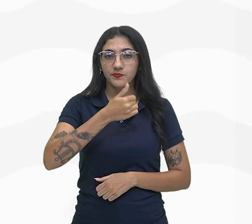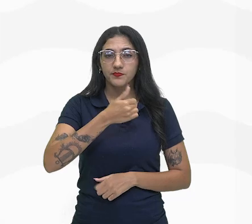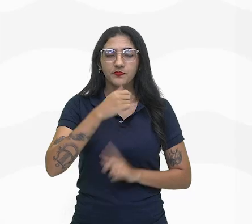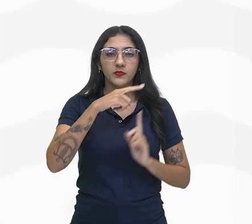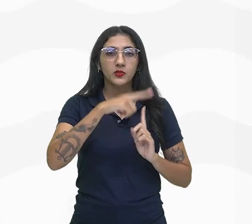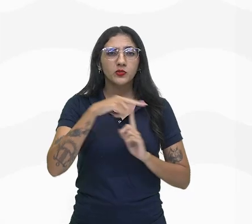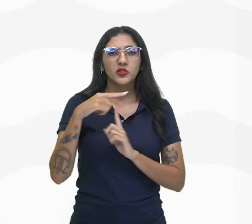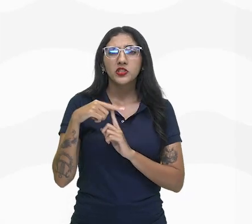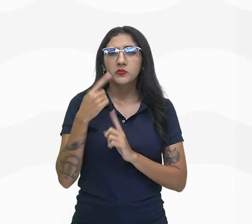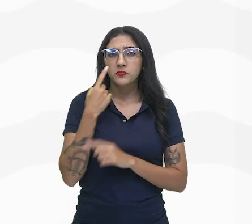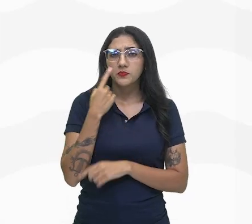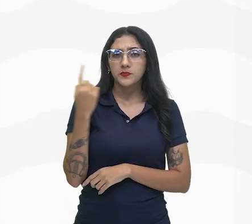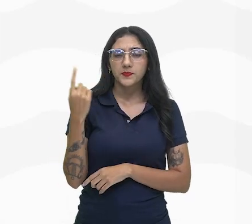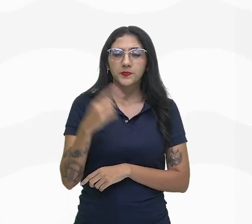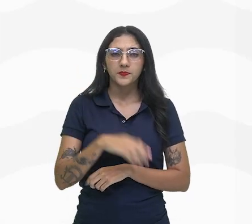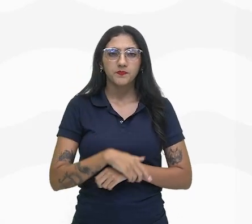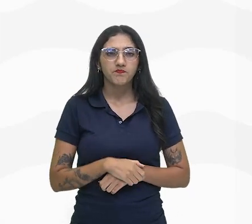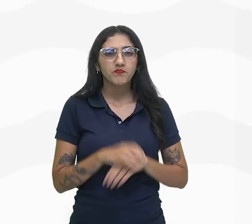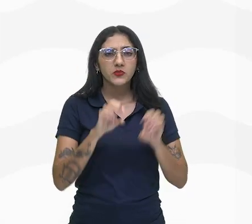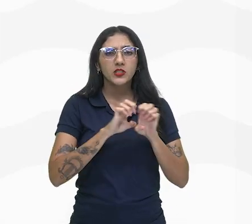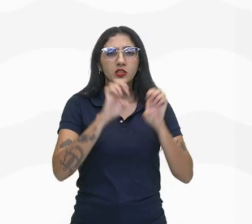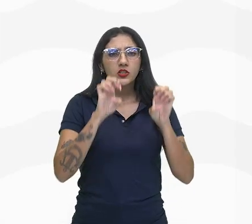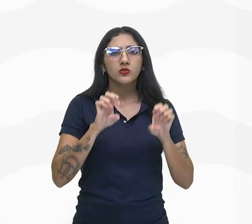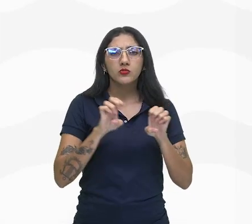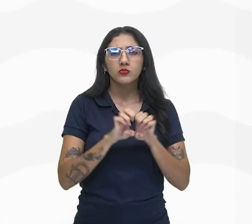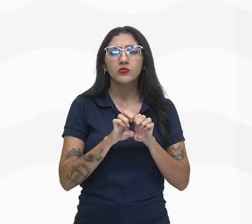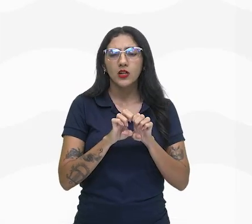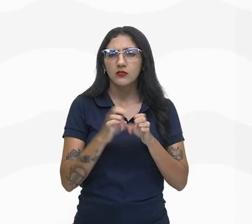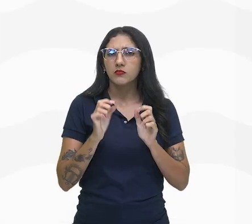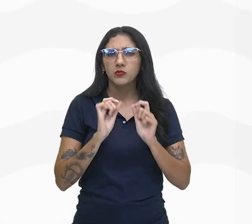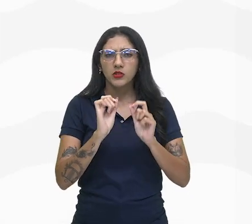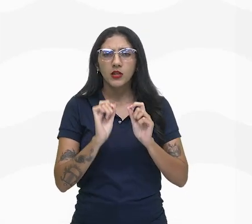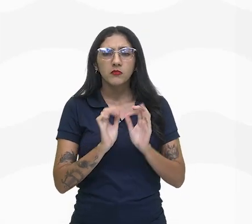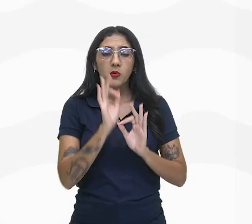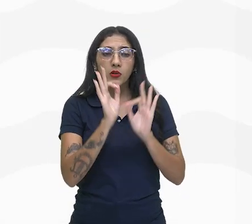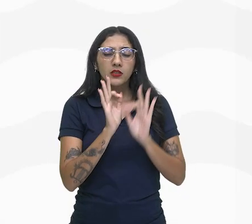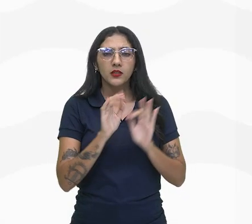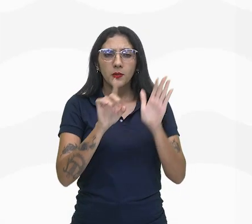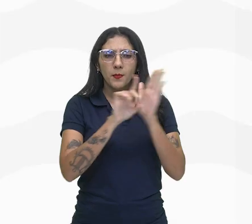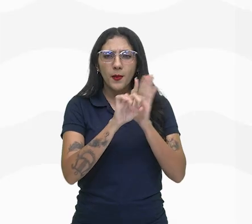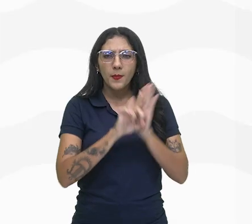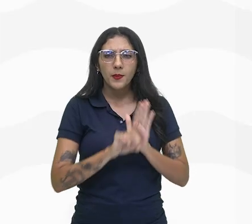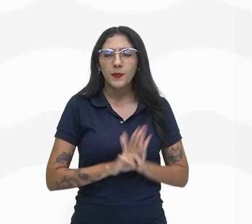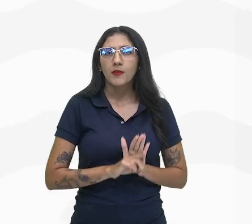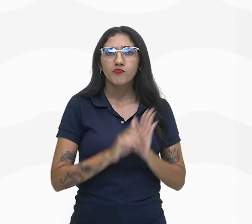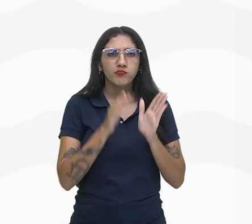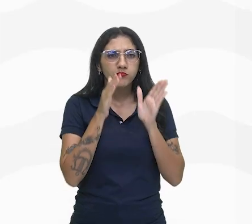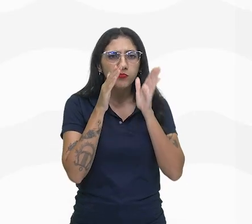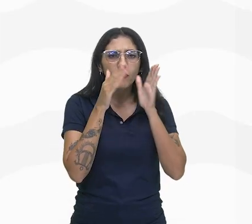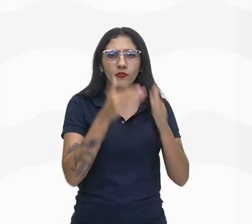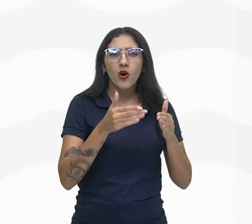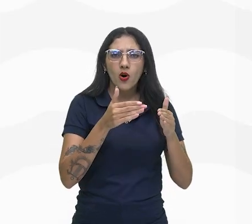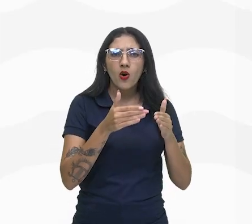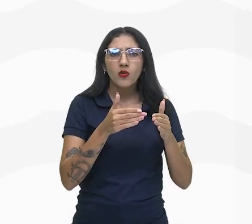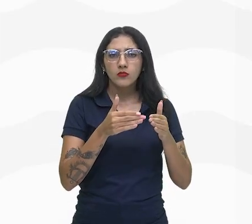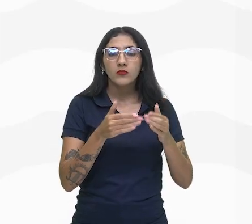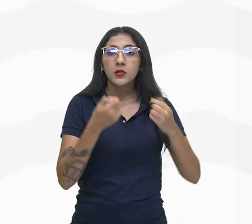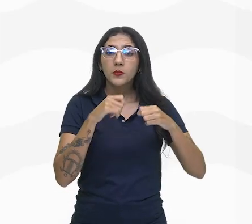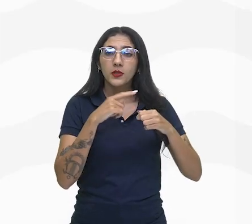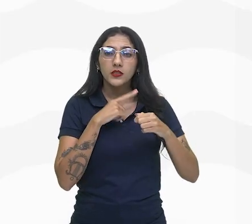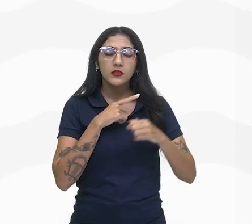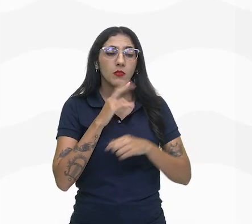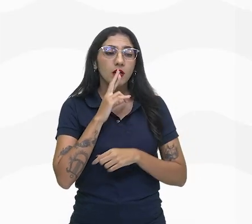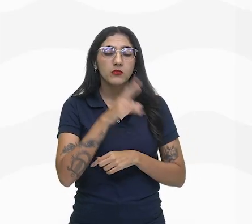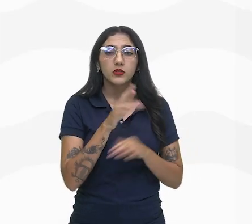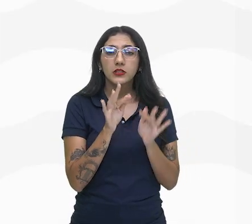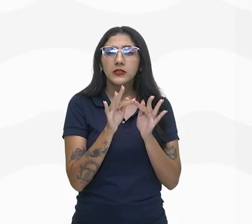tipos de entrevista. Nós temos a entrevista estruturada, que é composta de perguntas específicas que buscam uma resposta